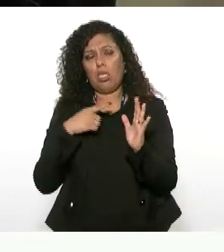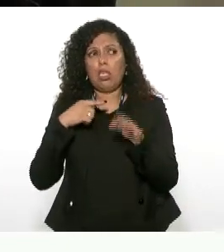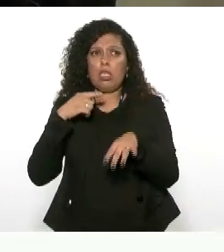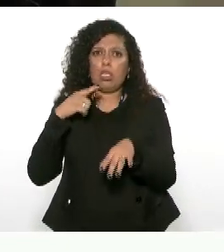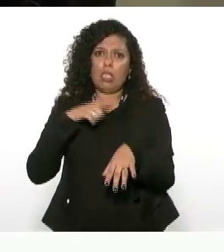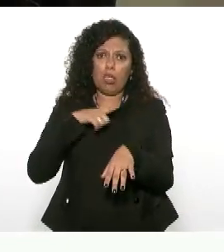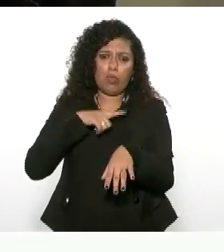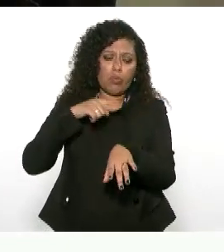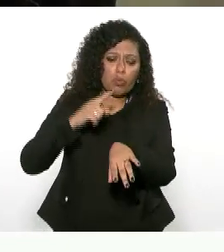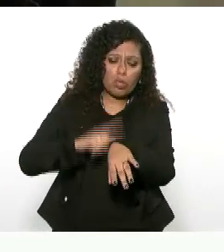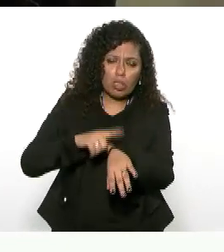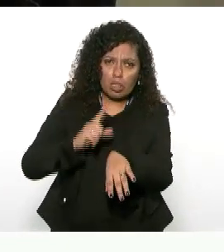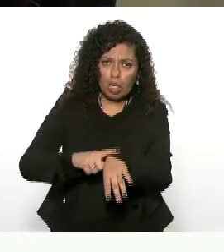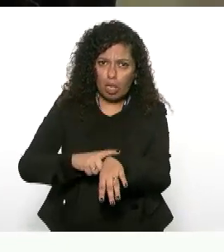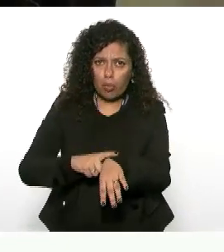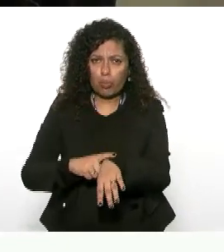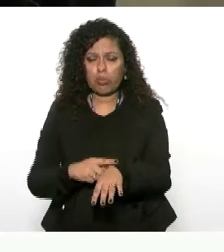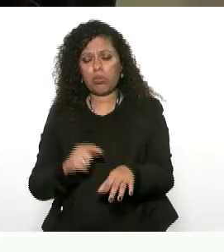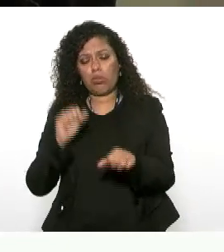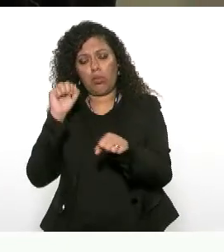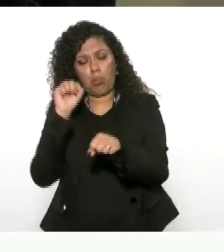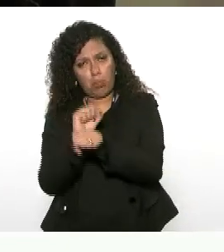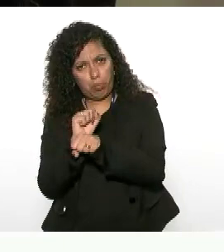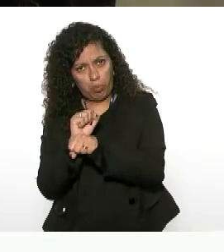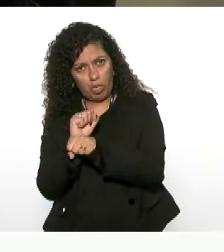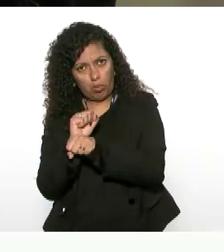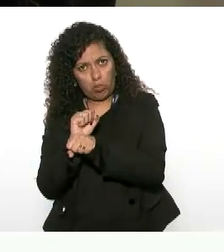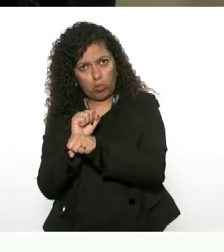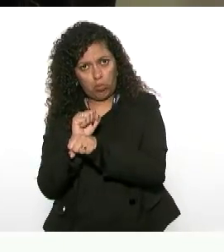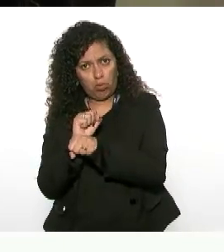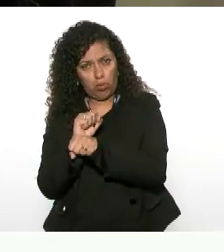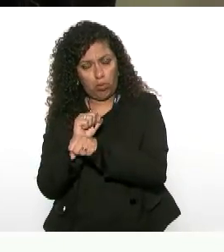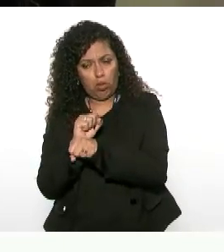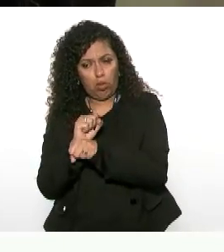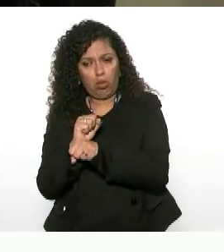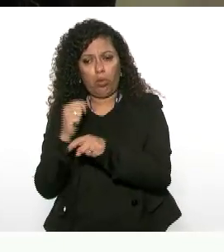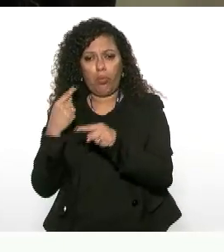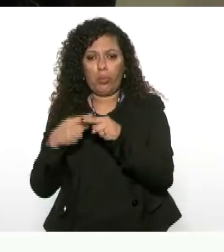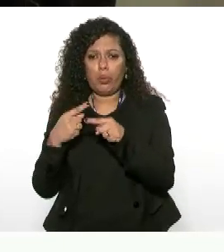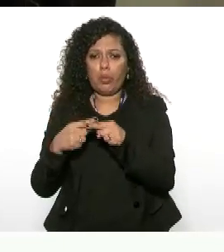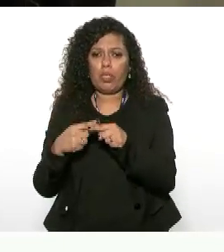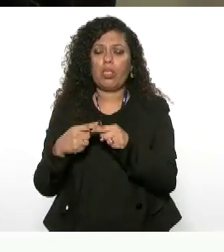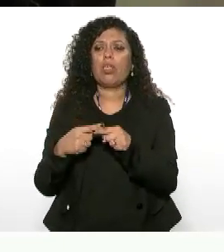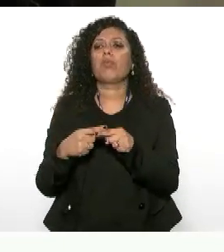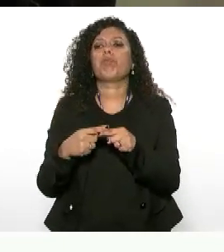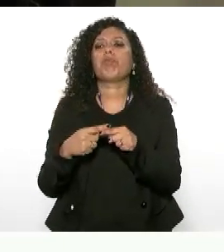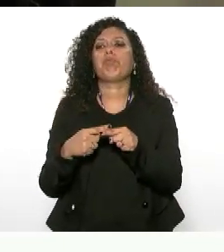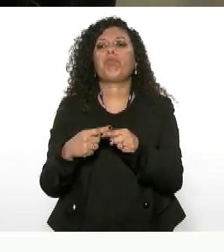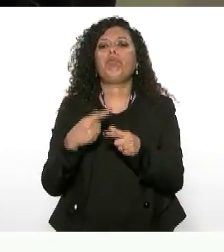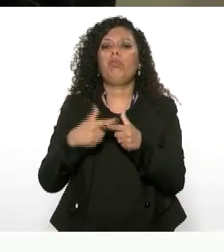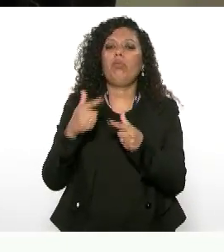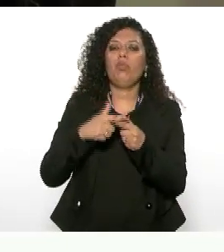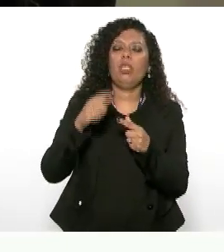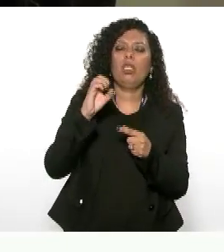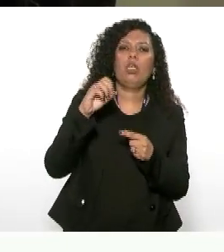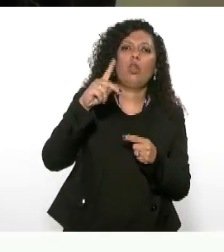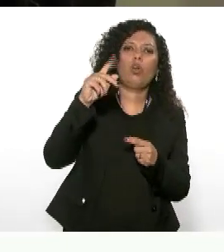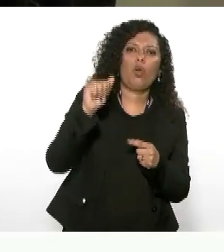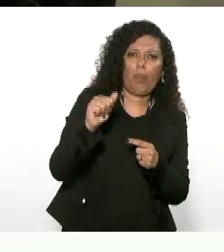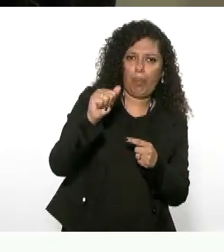interrupção na transmissão das informações por ocasião da Copa América, mas já foi